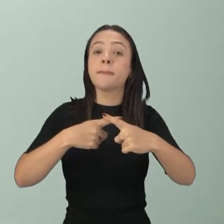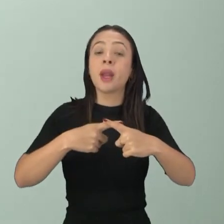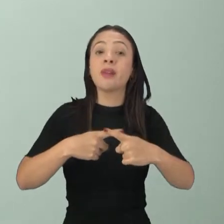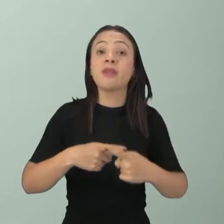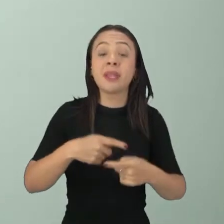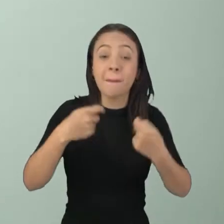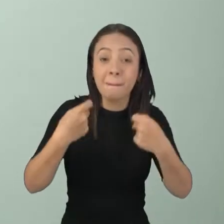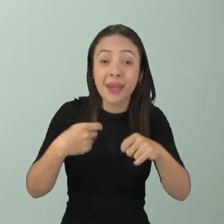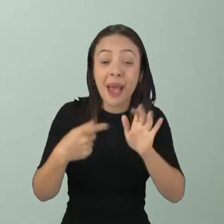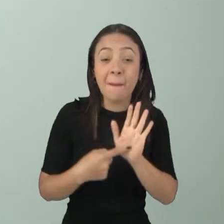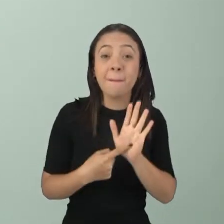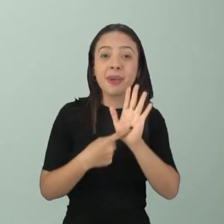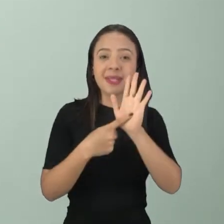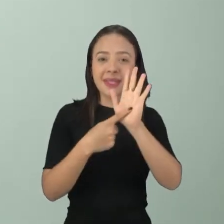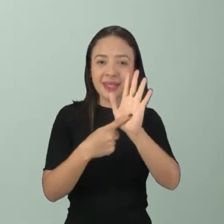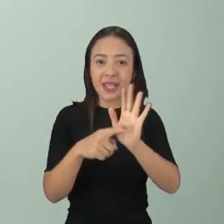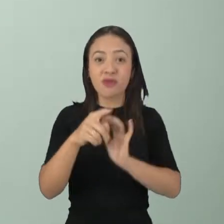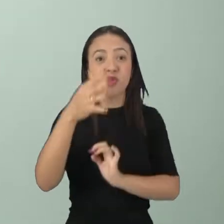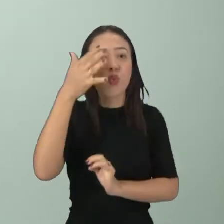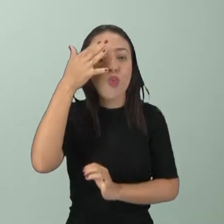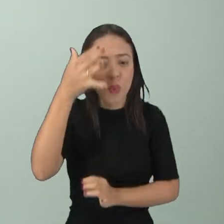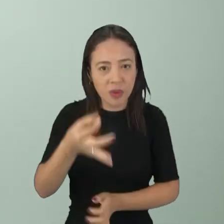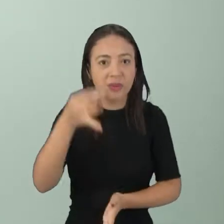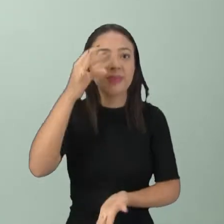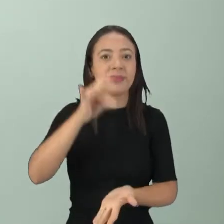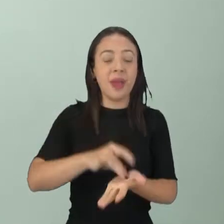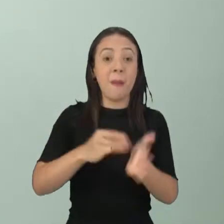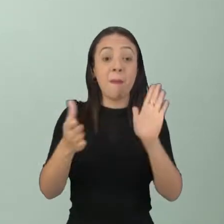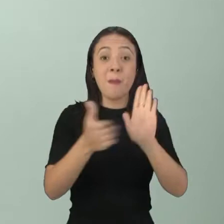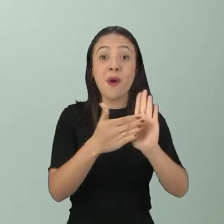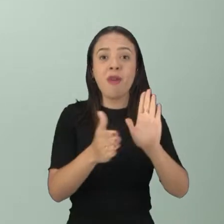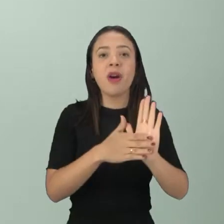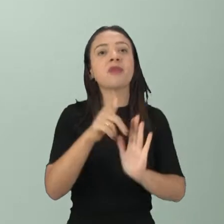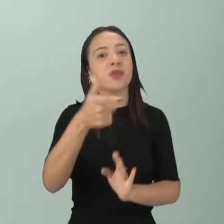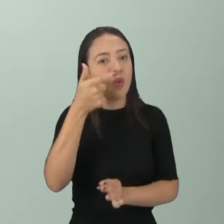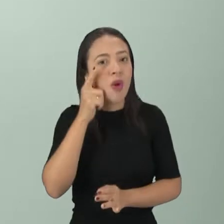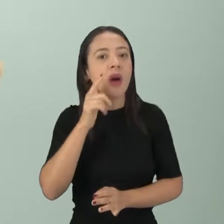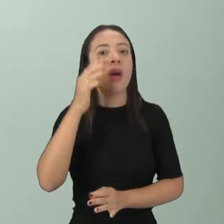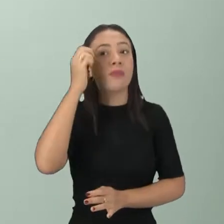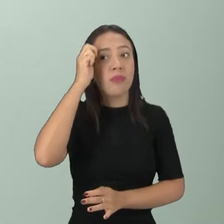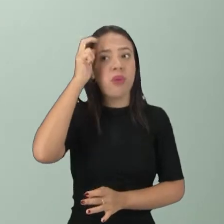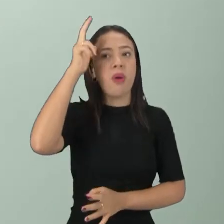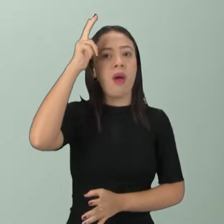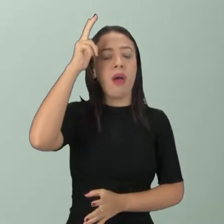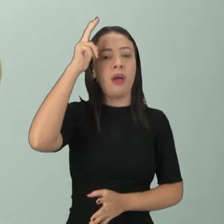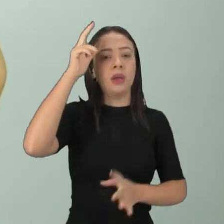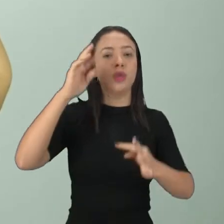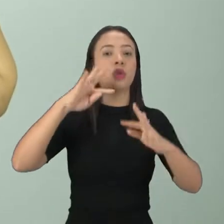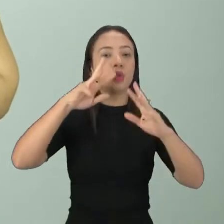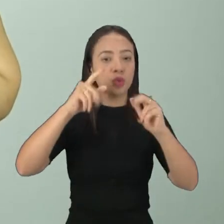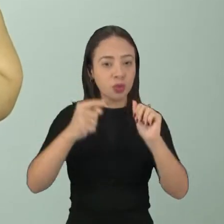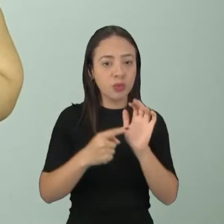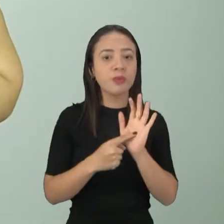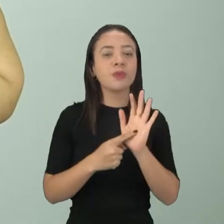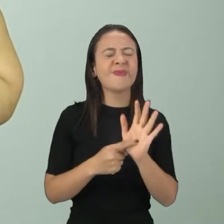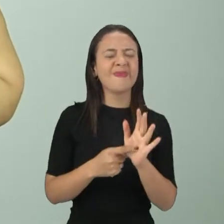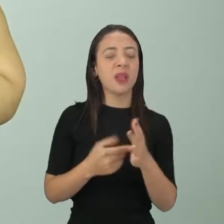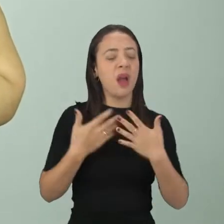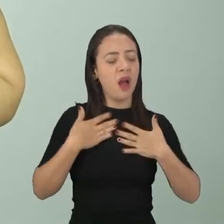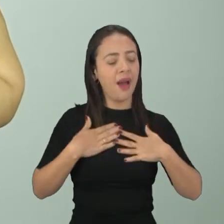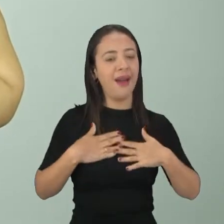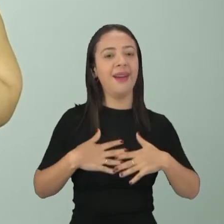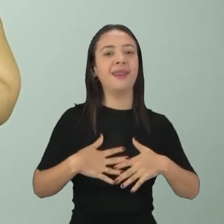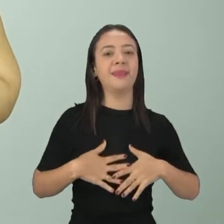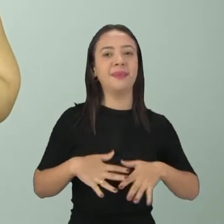tiver que provar que entendeu, provar que sabe daquele conteúdo, tudo isso vem à tona de uma maneira bem